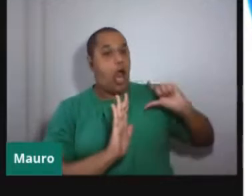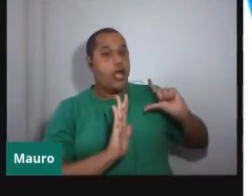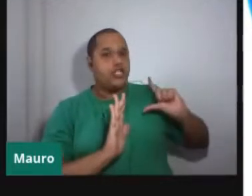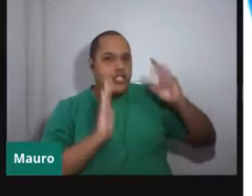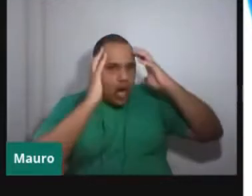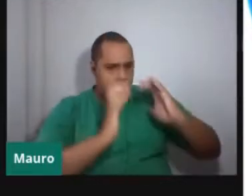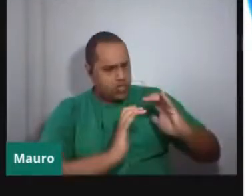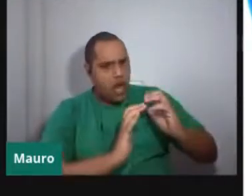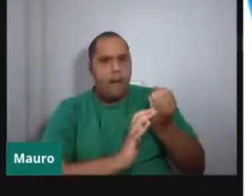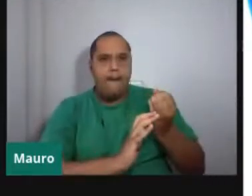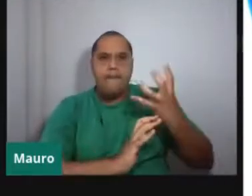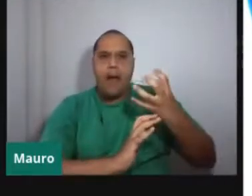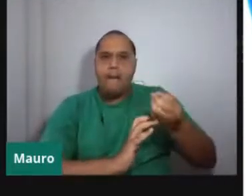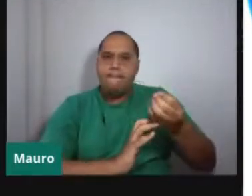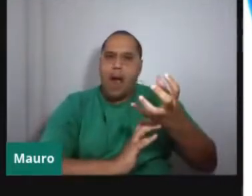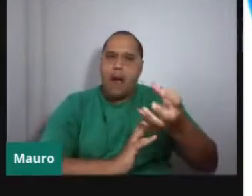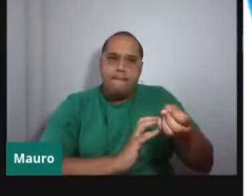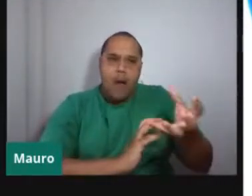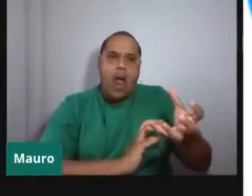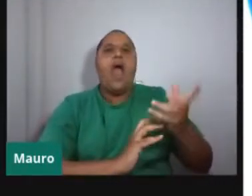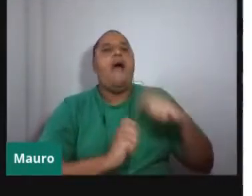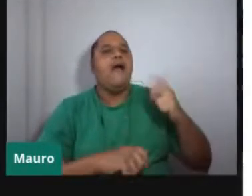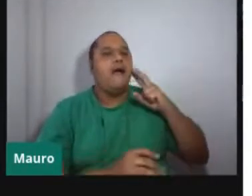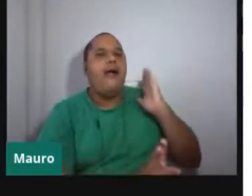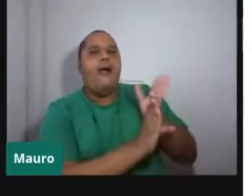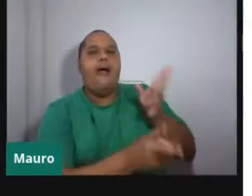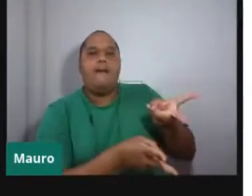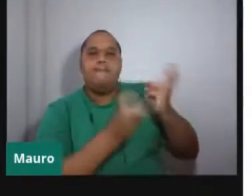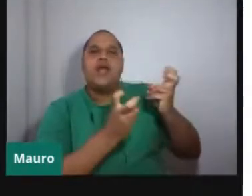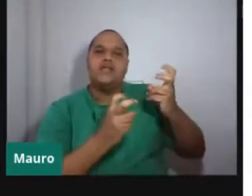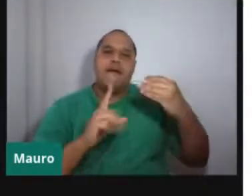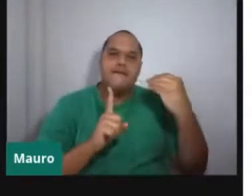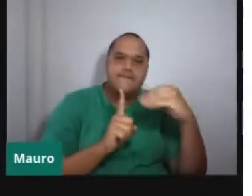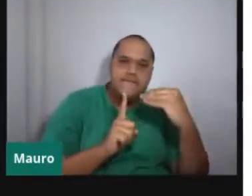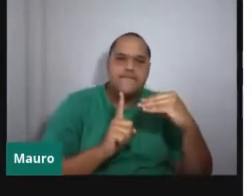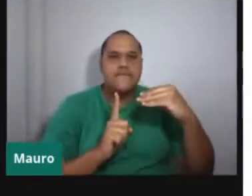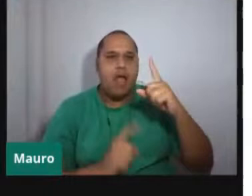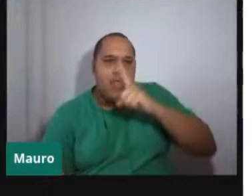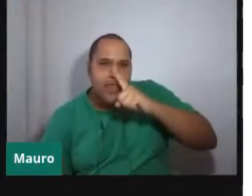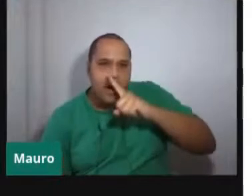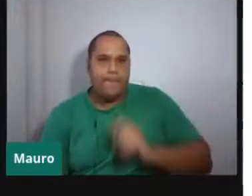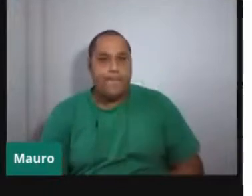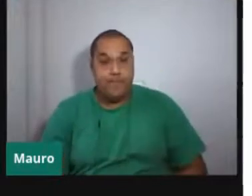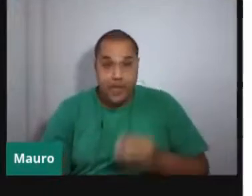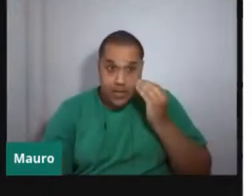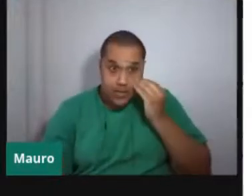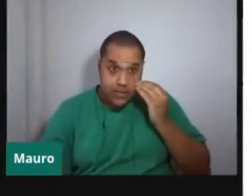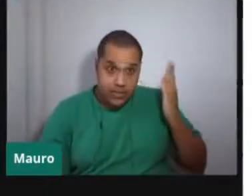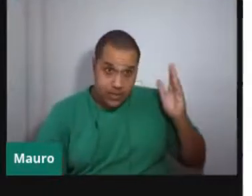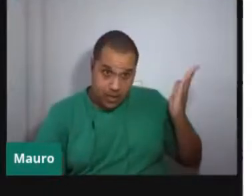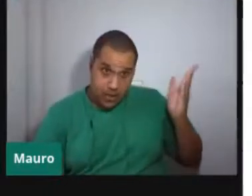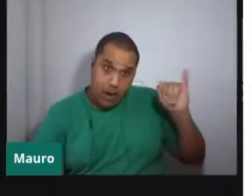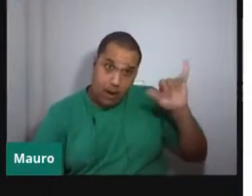podem demonstrar, né, que podem sinalizar essas vulnerabilidades. Então essa figurinha aqui é para ilustrar isso, então